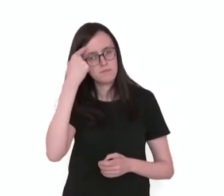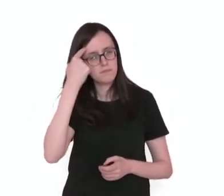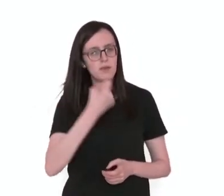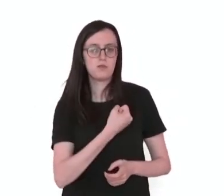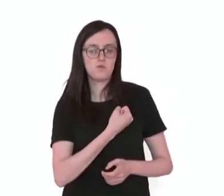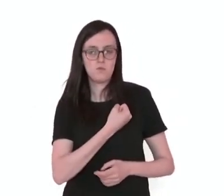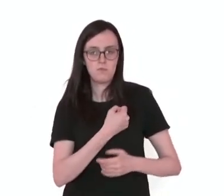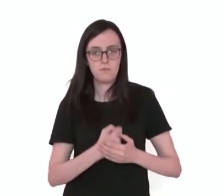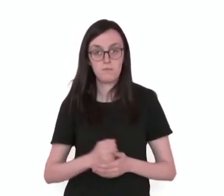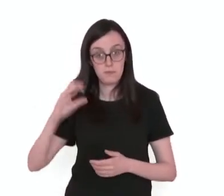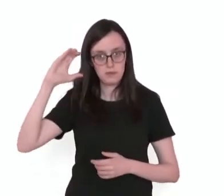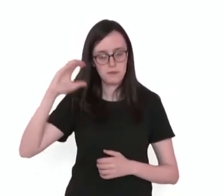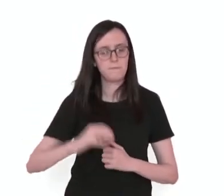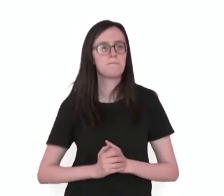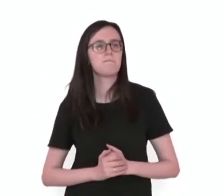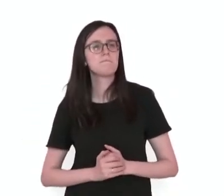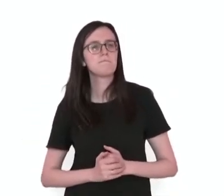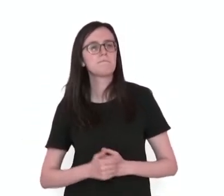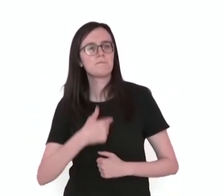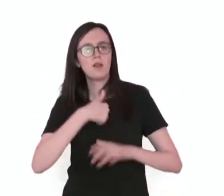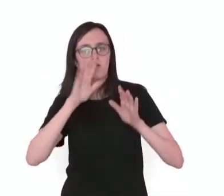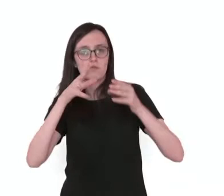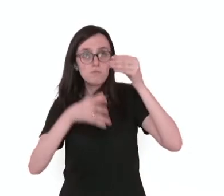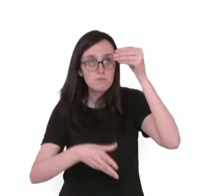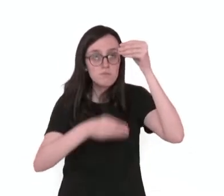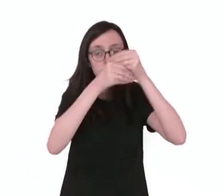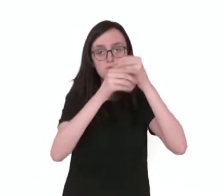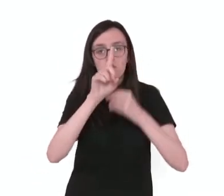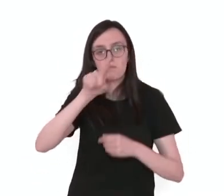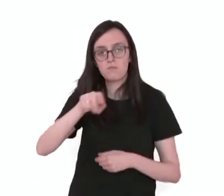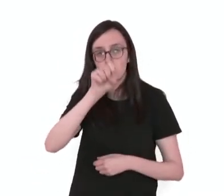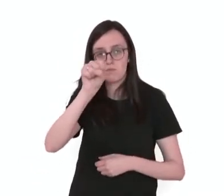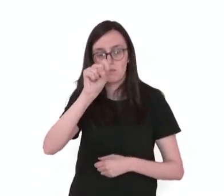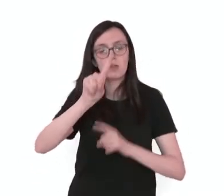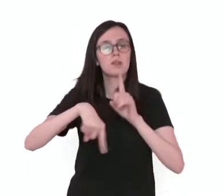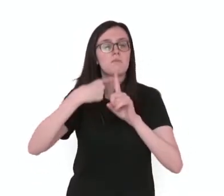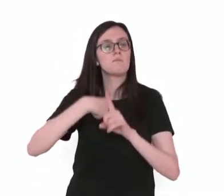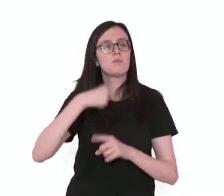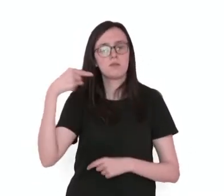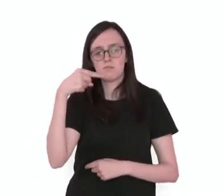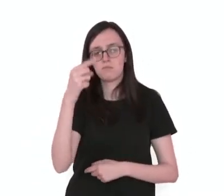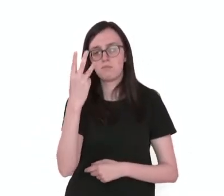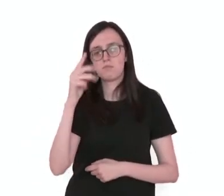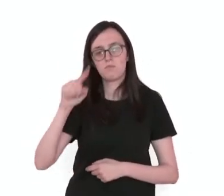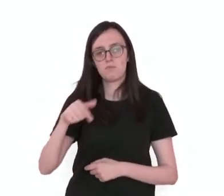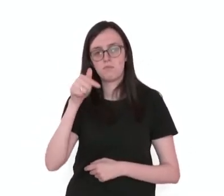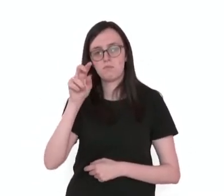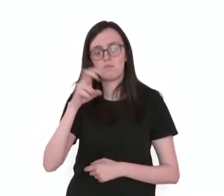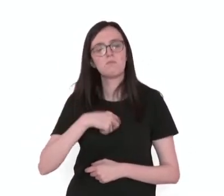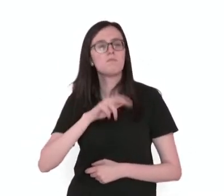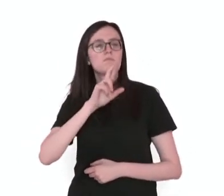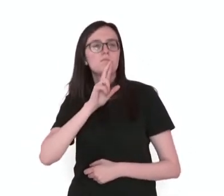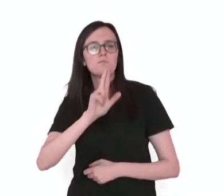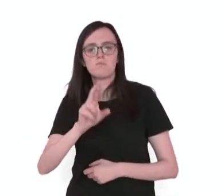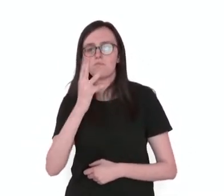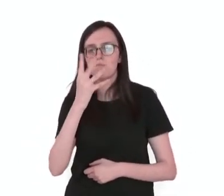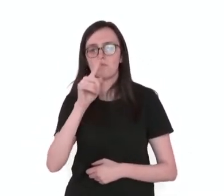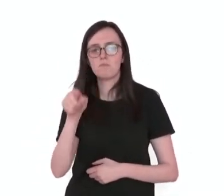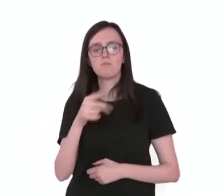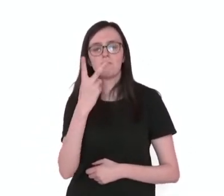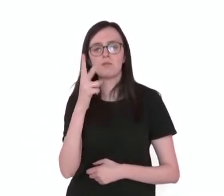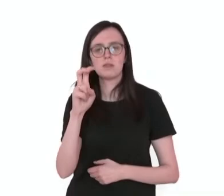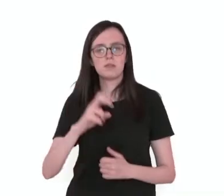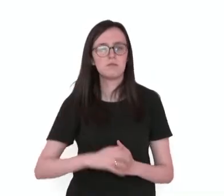adicionei 1,8 a ele e subtraí 3,75 do resultado. Obtive